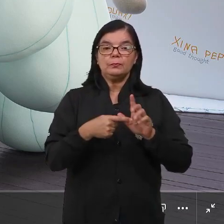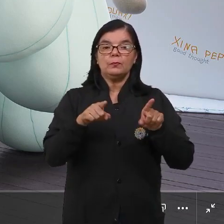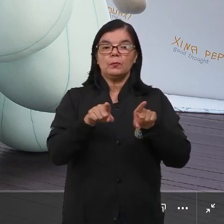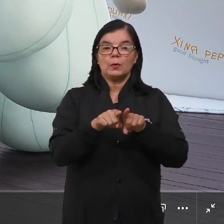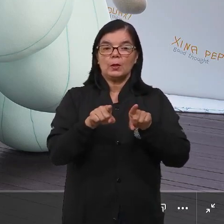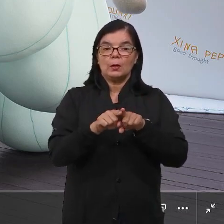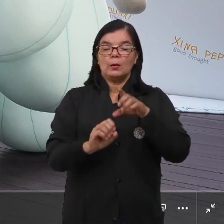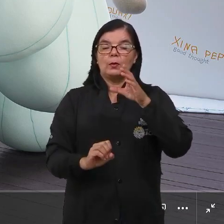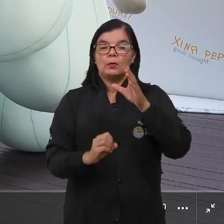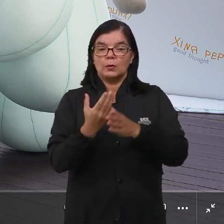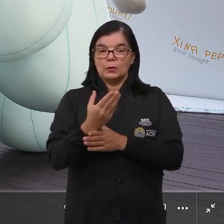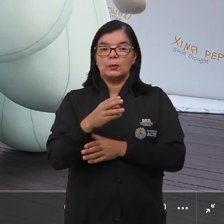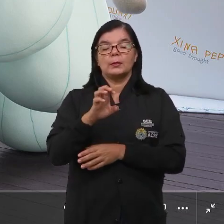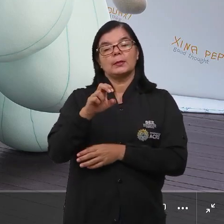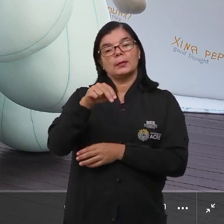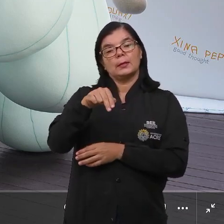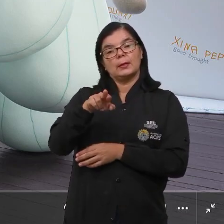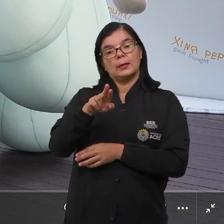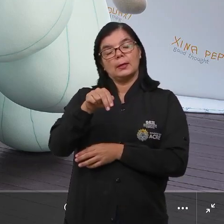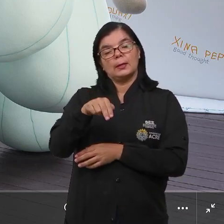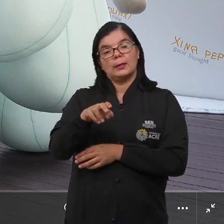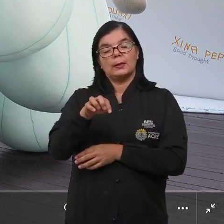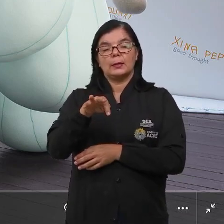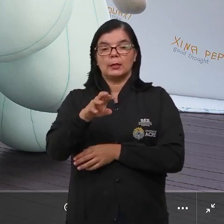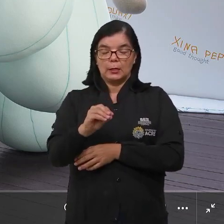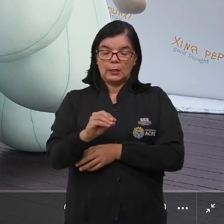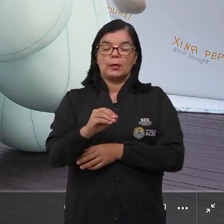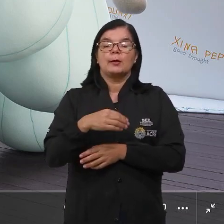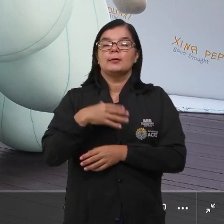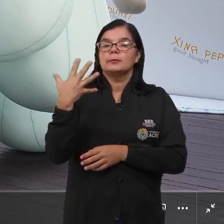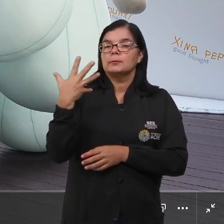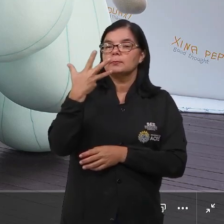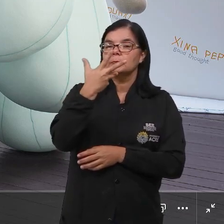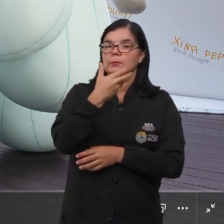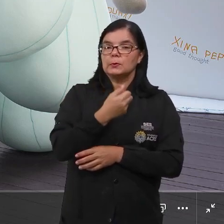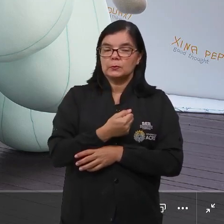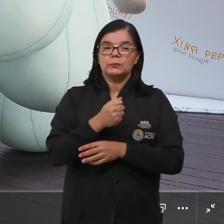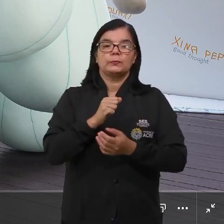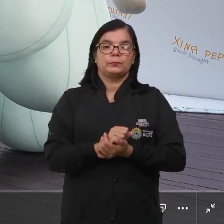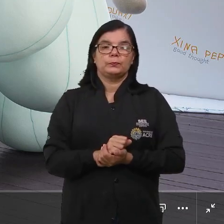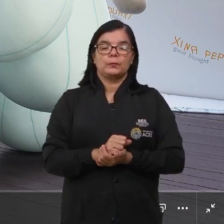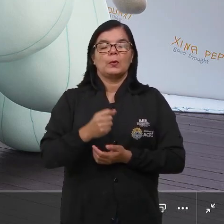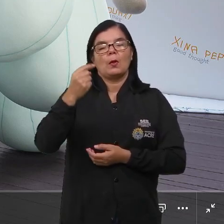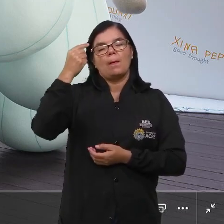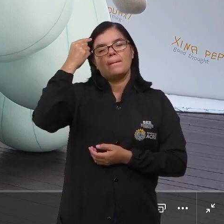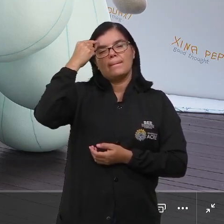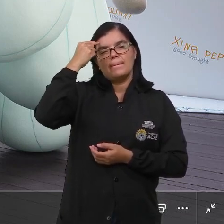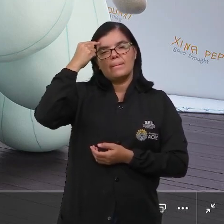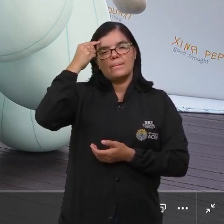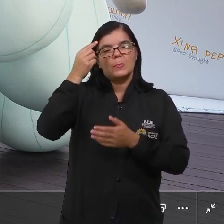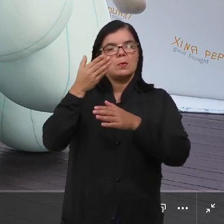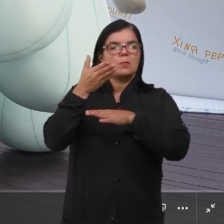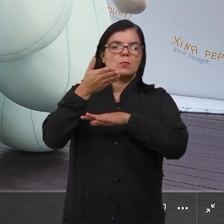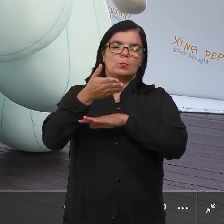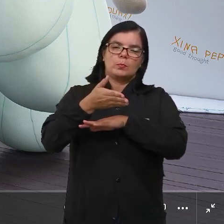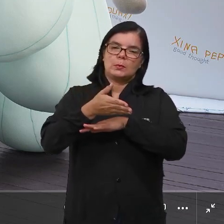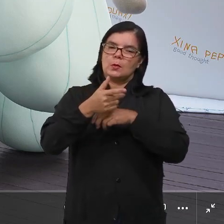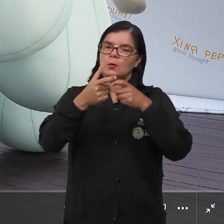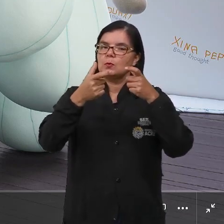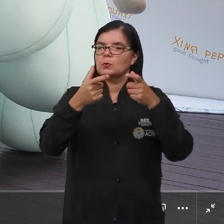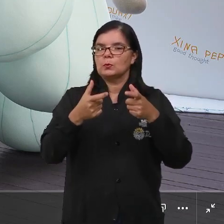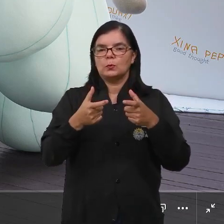Queen que Ernesto Neto trouxe essa grandiosidade. Gente, imagina a gente entrar num espaço,